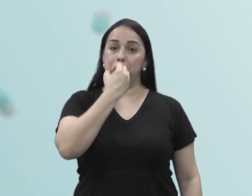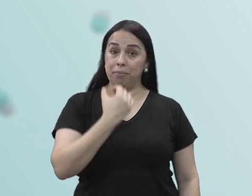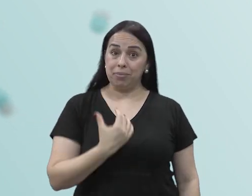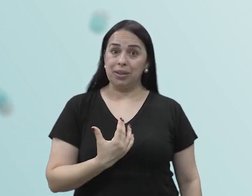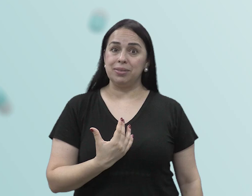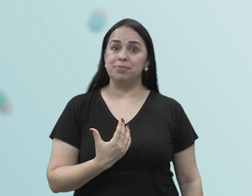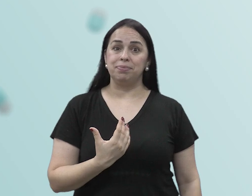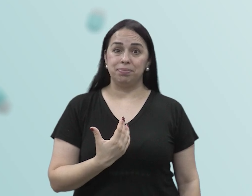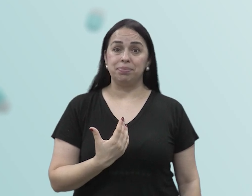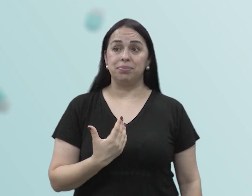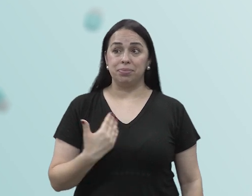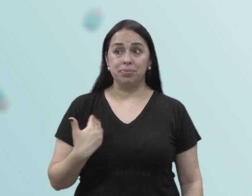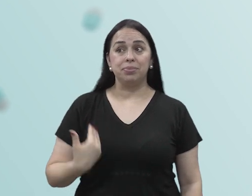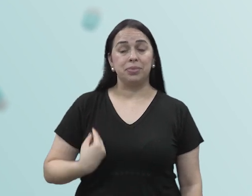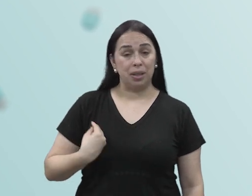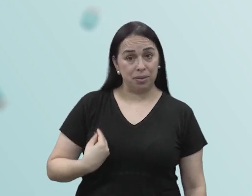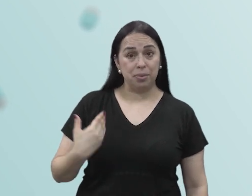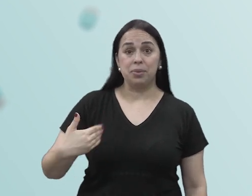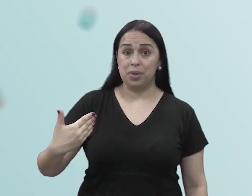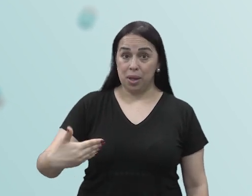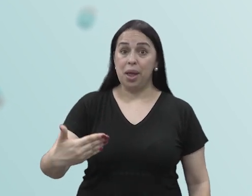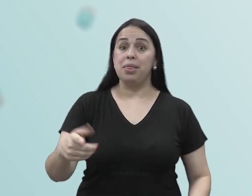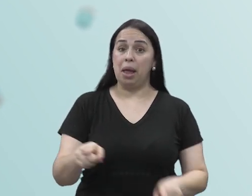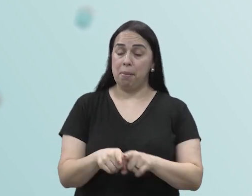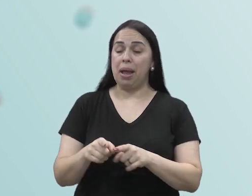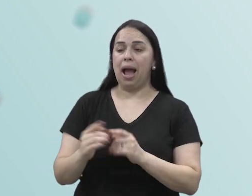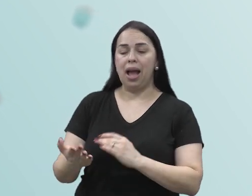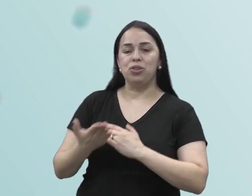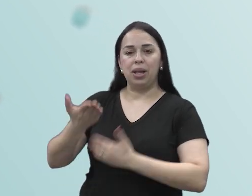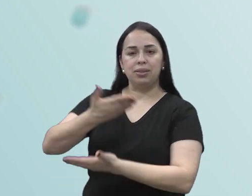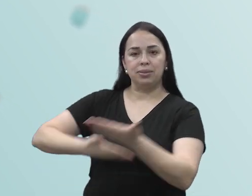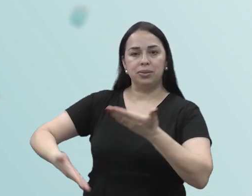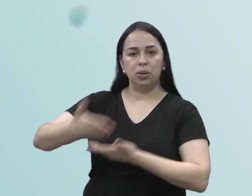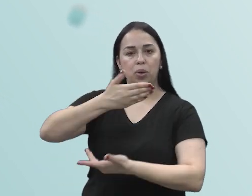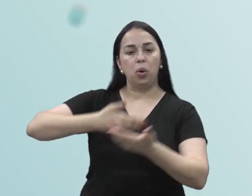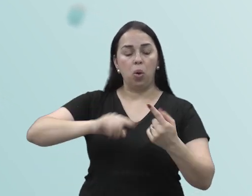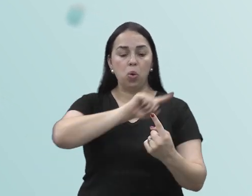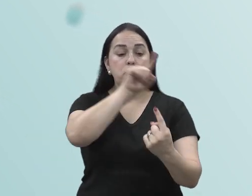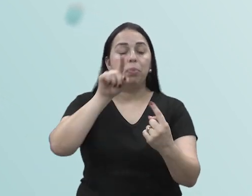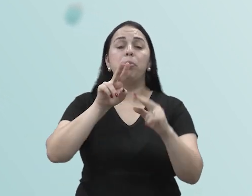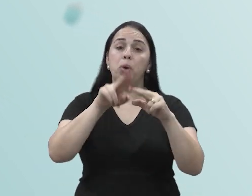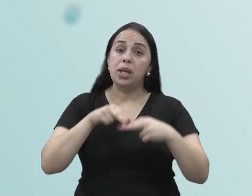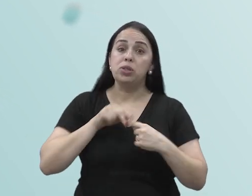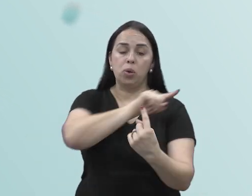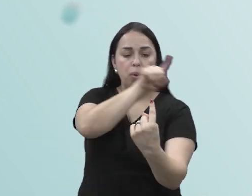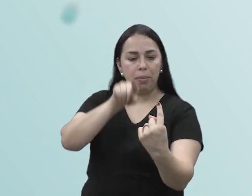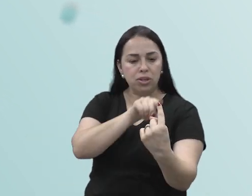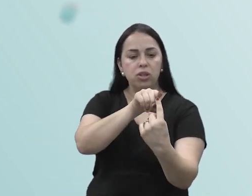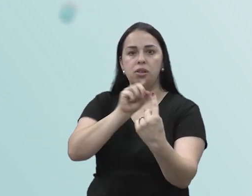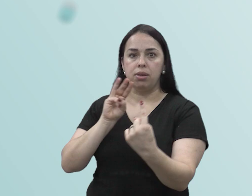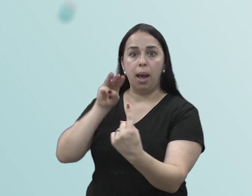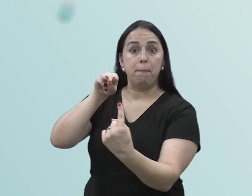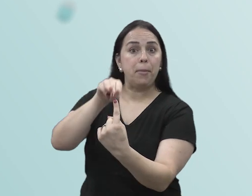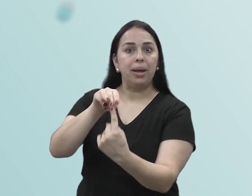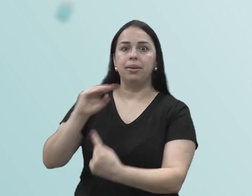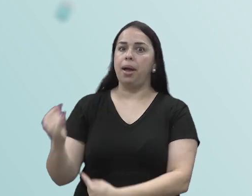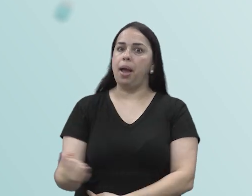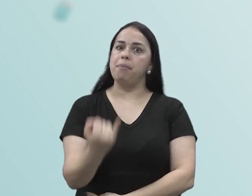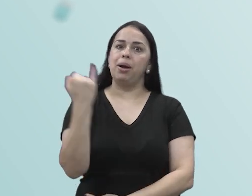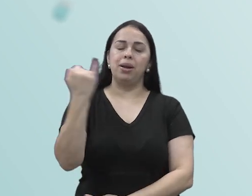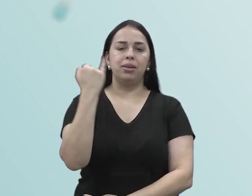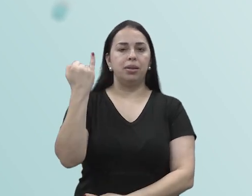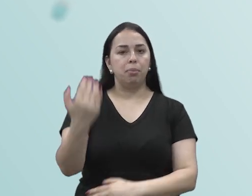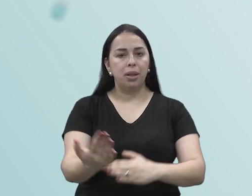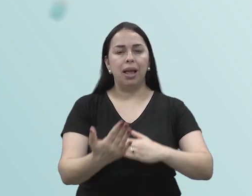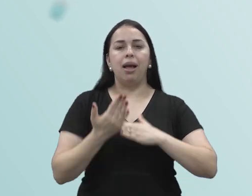bem-estar aí para sua vida, também para suas relações, né? Então os objetivos e as metas são muito importantes